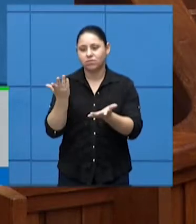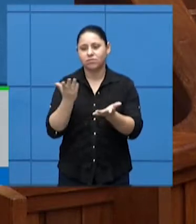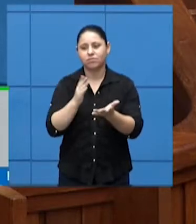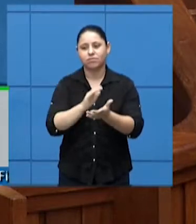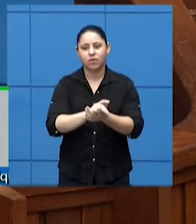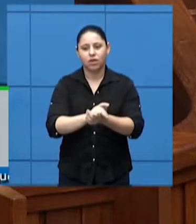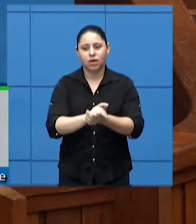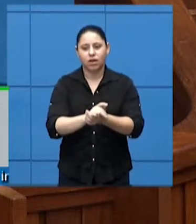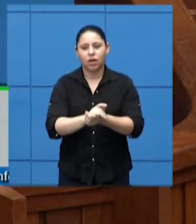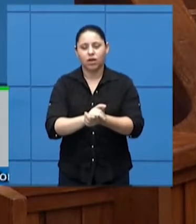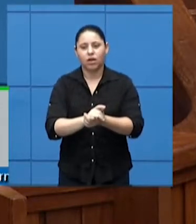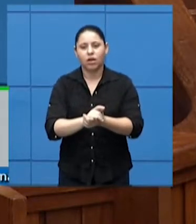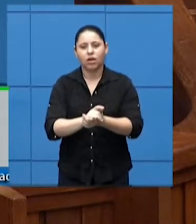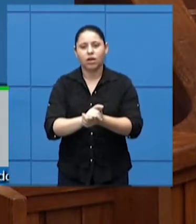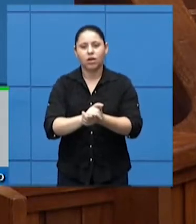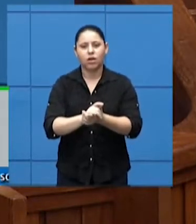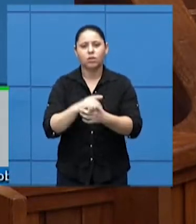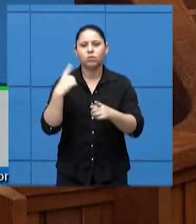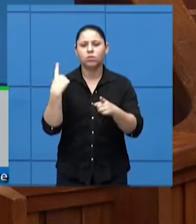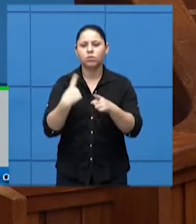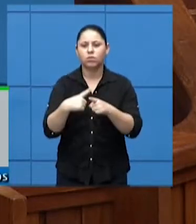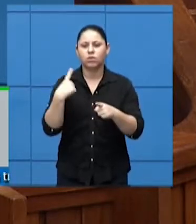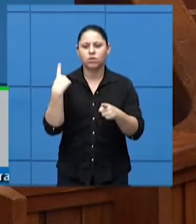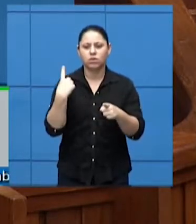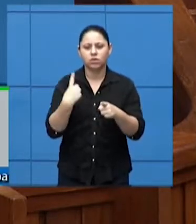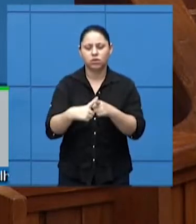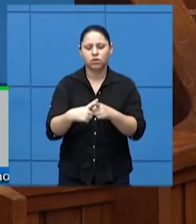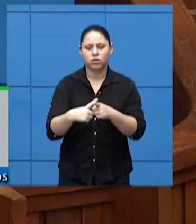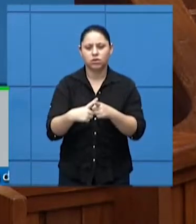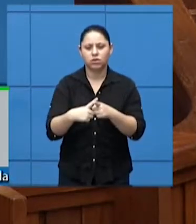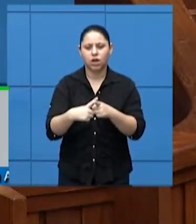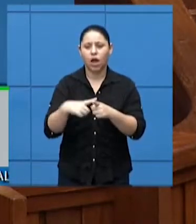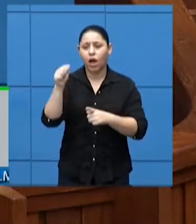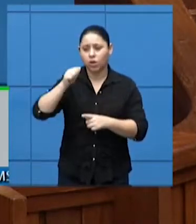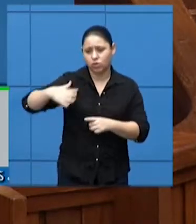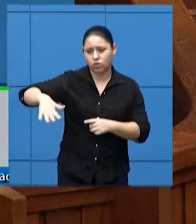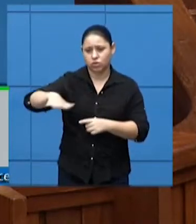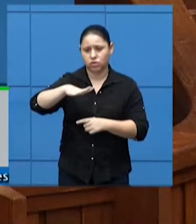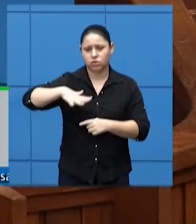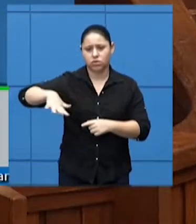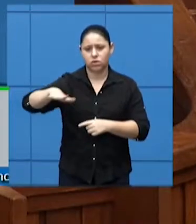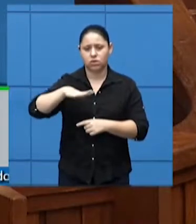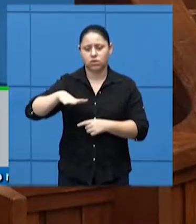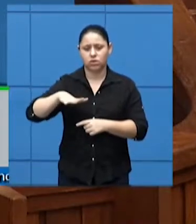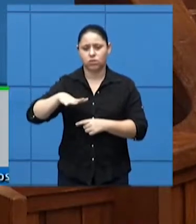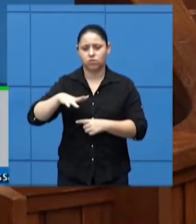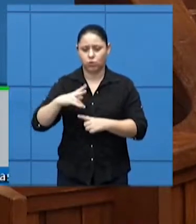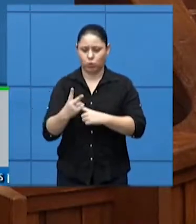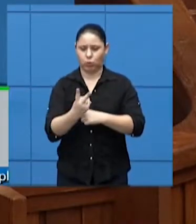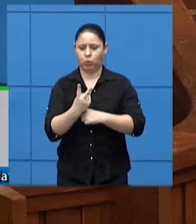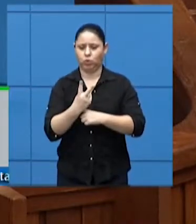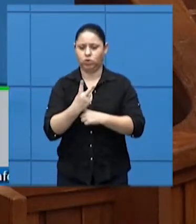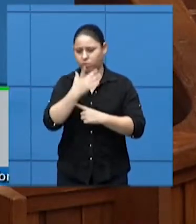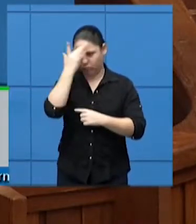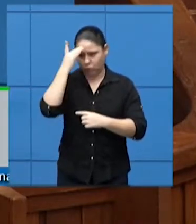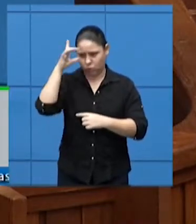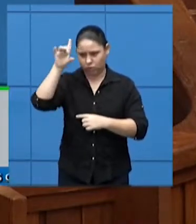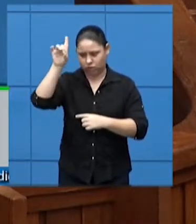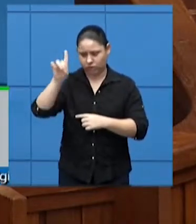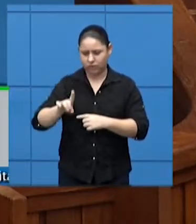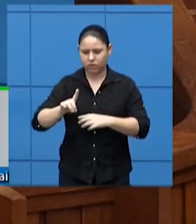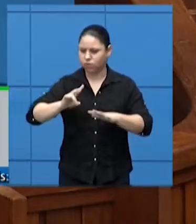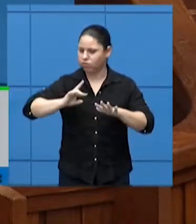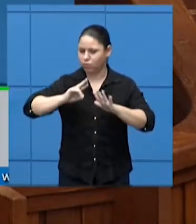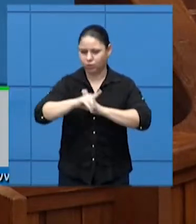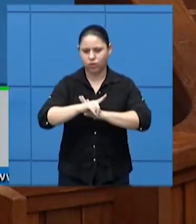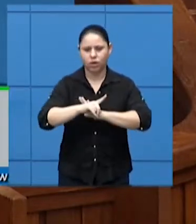reuniões, tá, Deró? Porque aí essas associações que atendem pessoas com deficiências diversas, nós